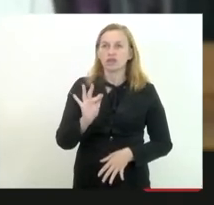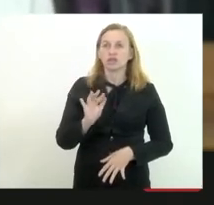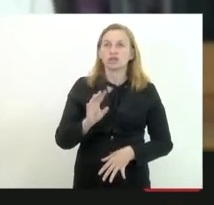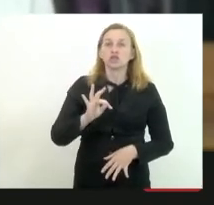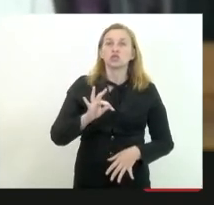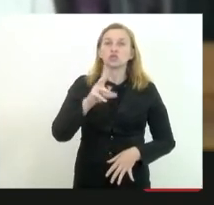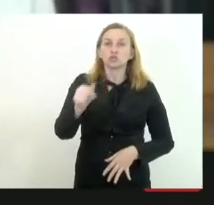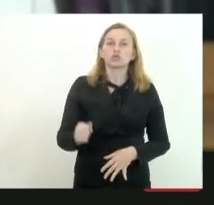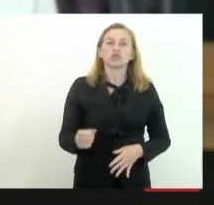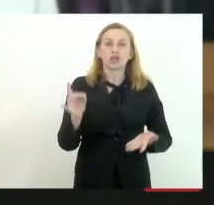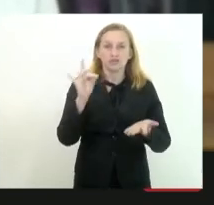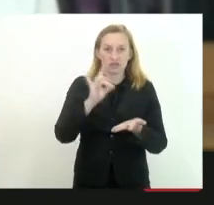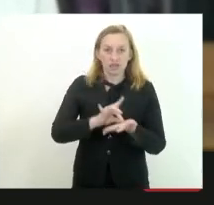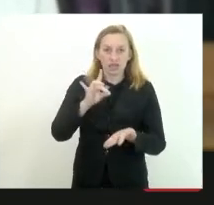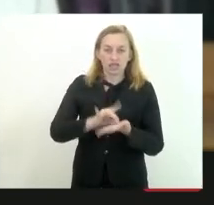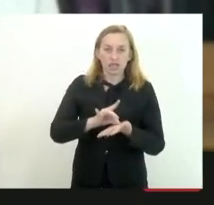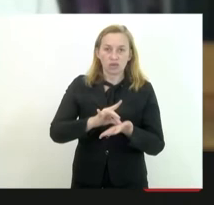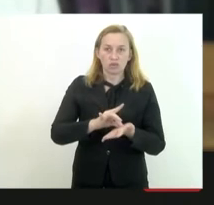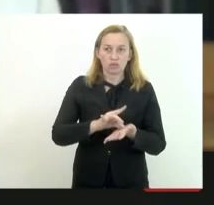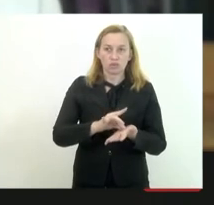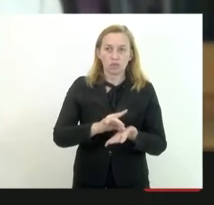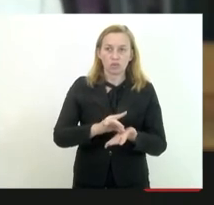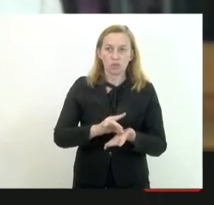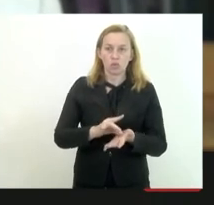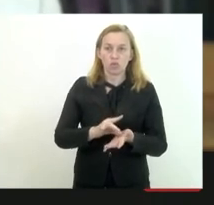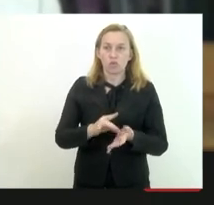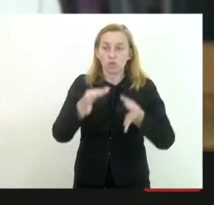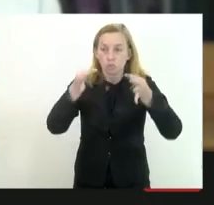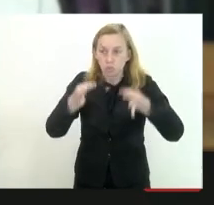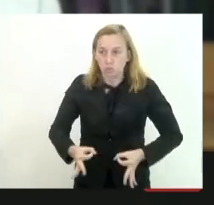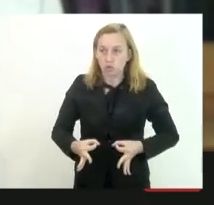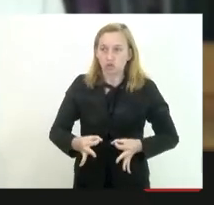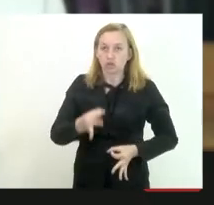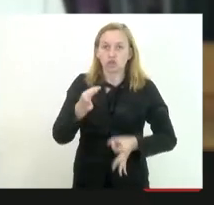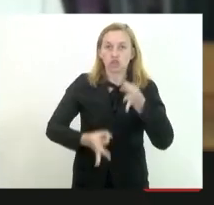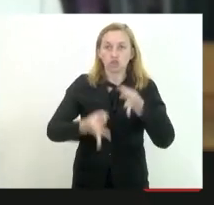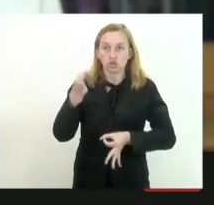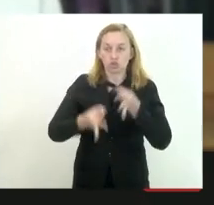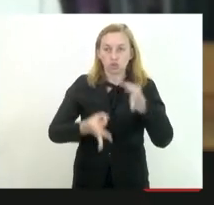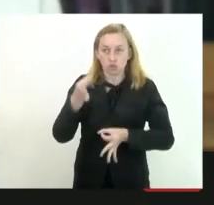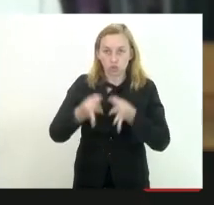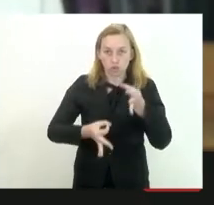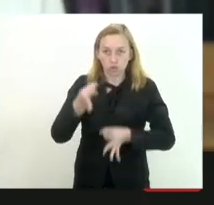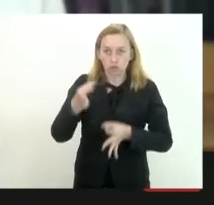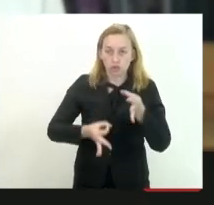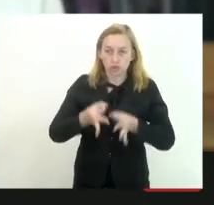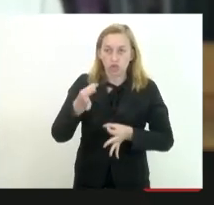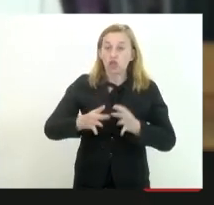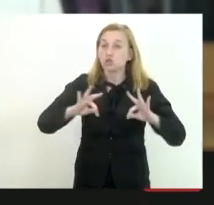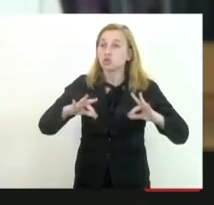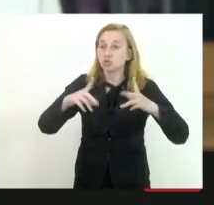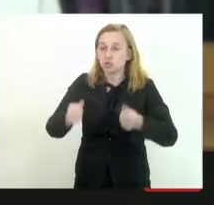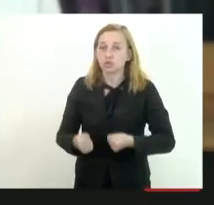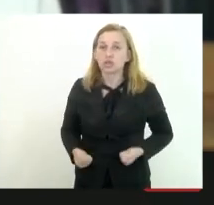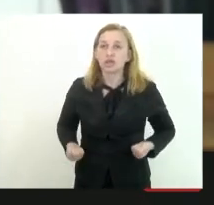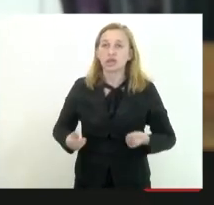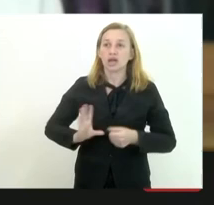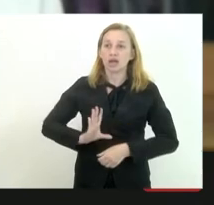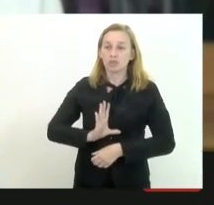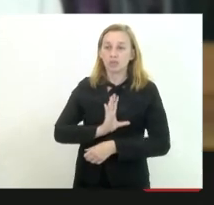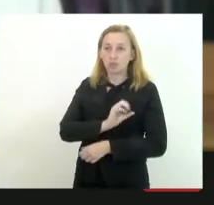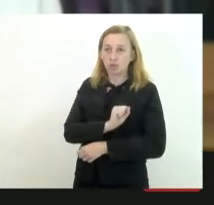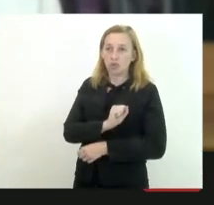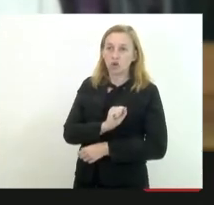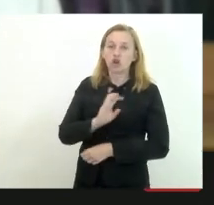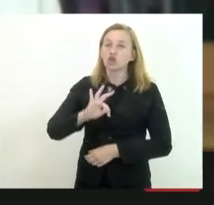verdadeiro, tudo que é honesto, tudo que é justo, tudo que é puro, tudo que é amável, tudo que